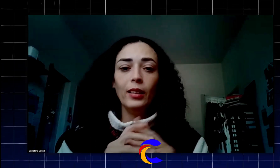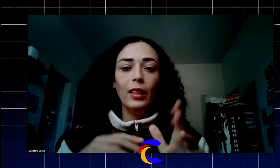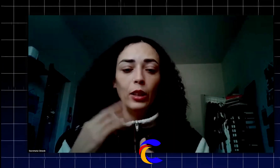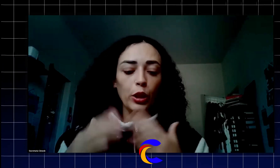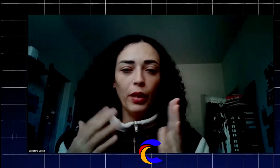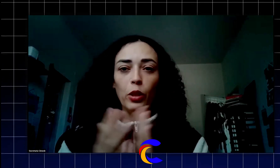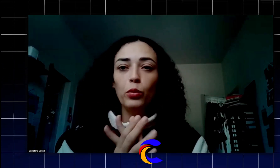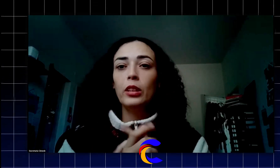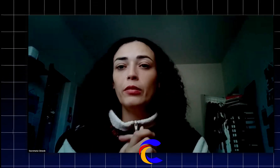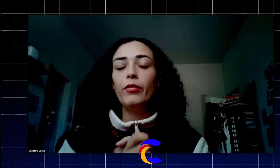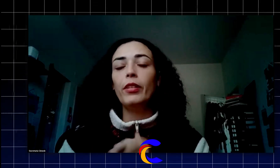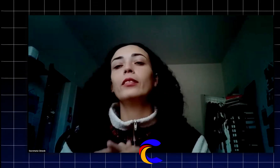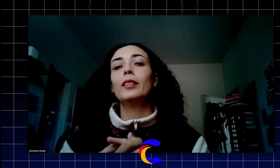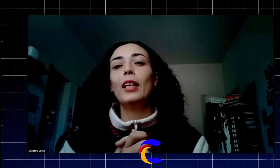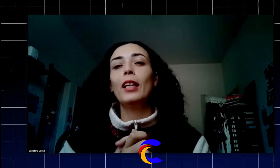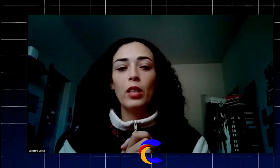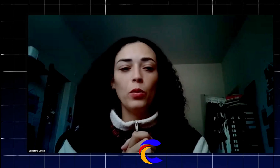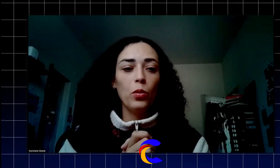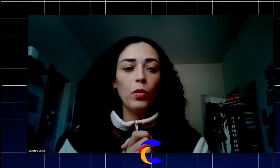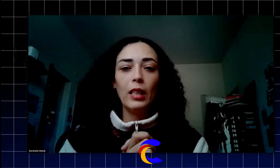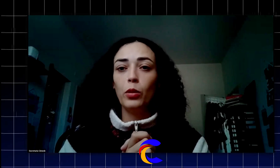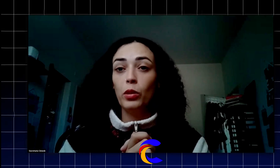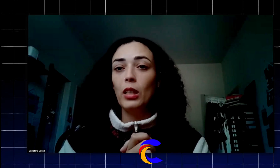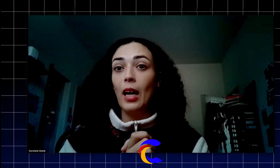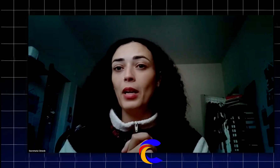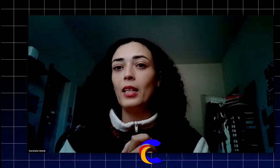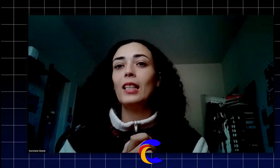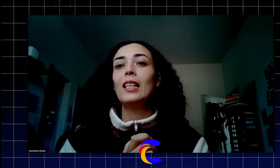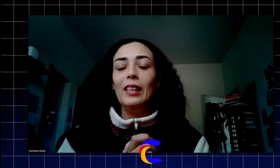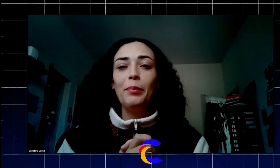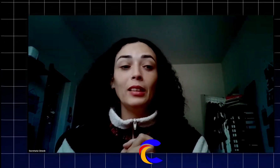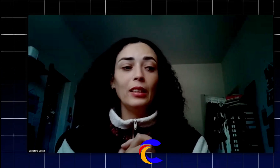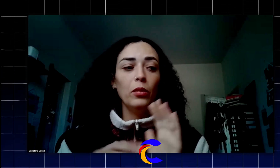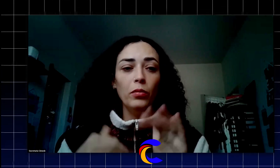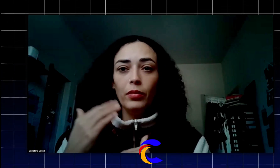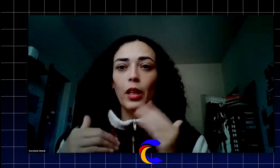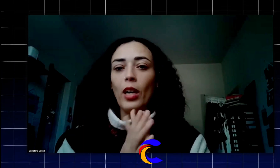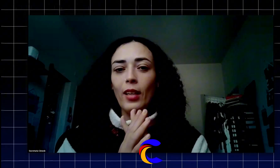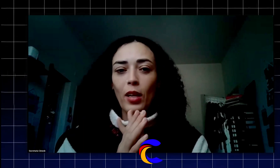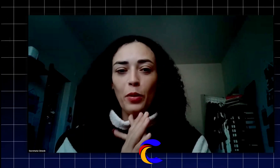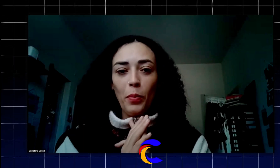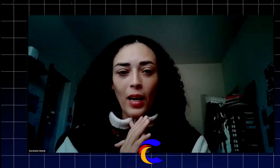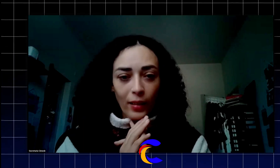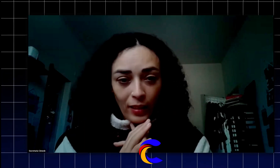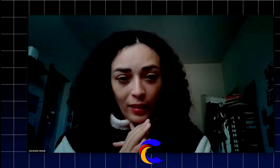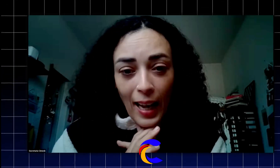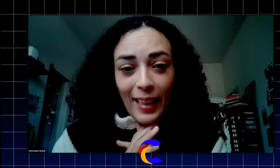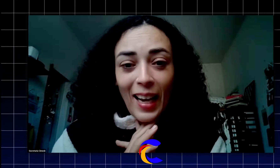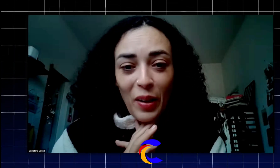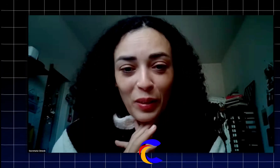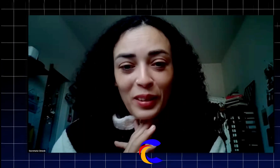para vocês e a gente vai junto desenvolvendo. Legal que o editor já sabe aí em Libras, então eu já tenho aí